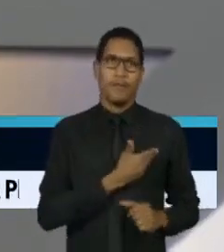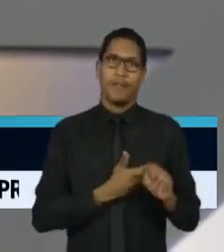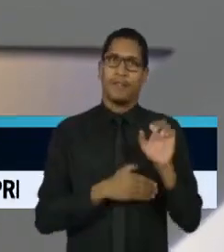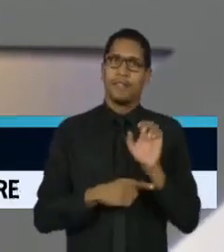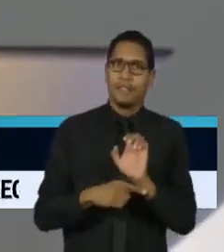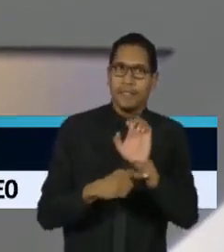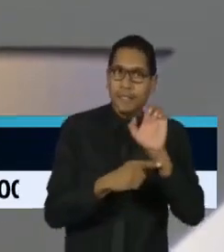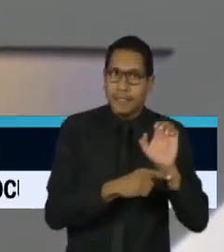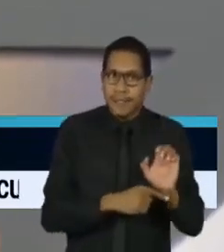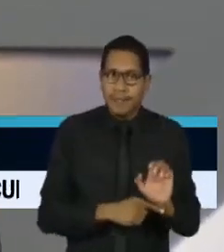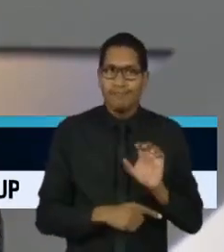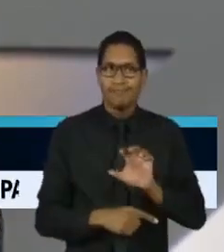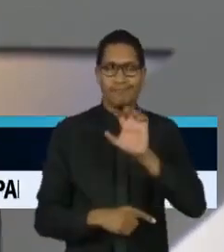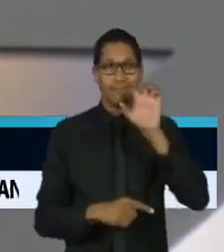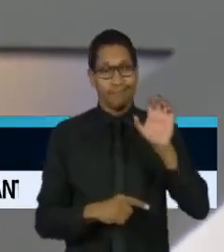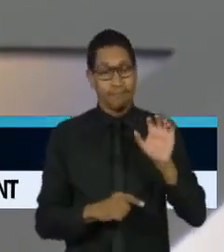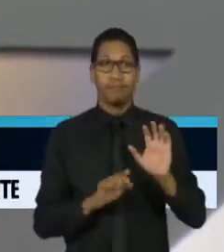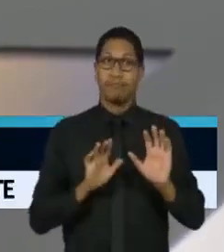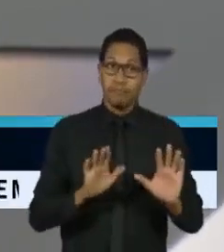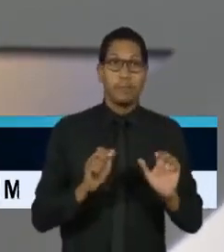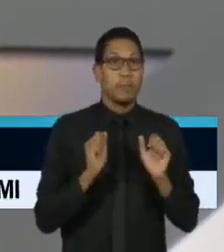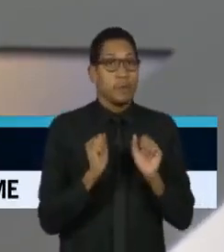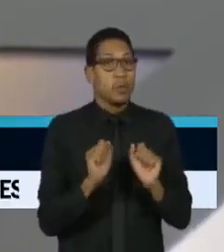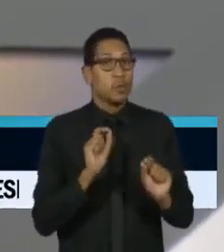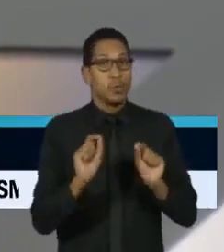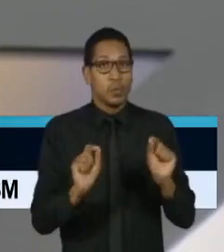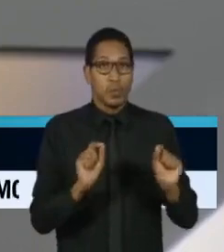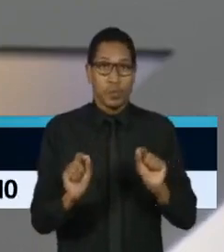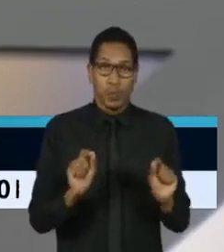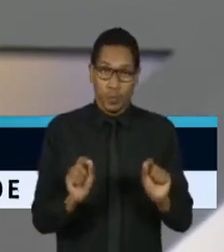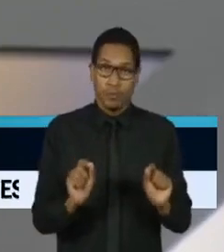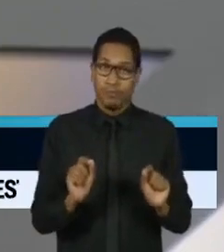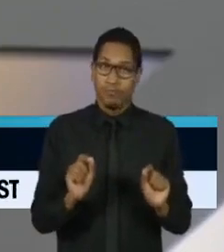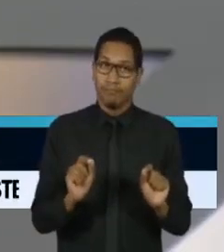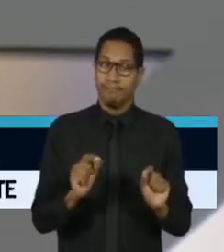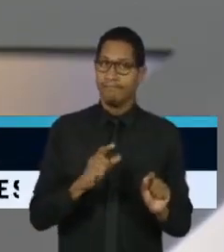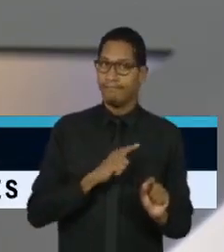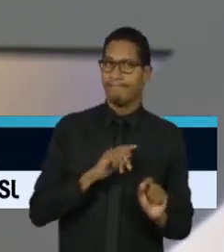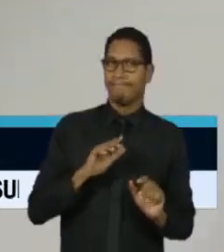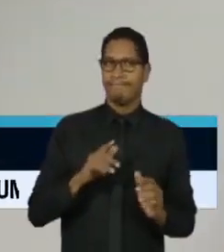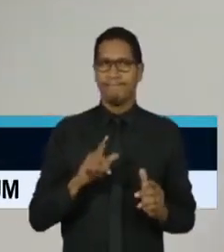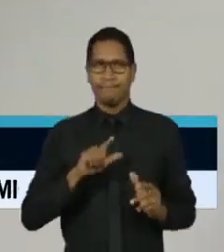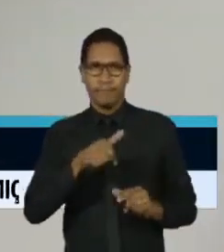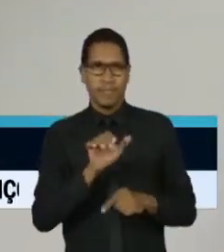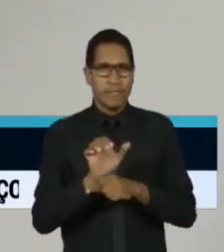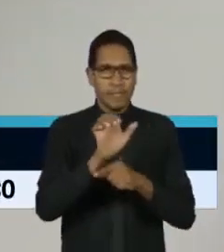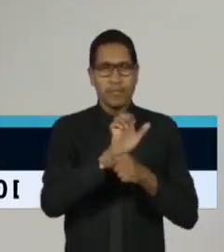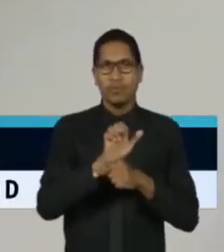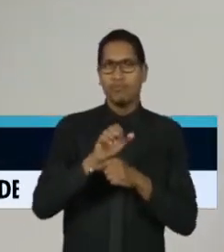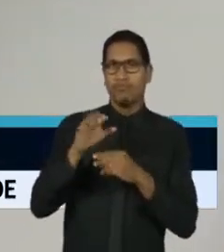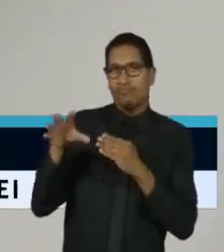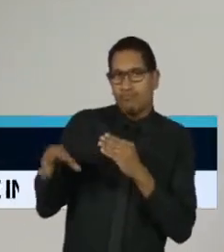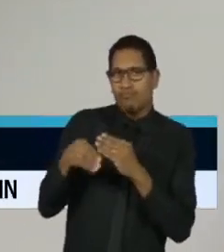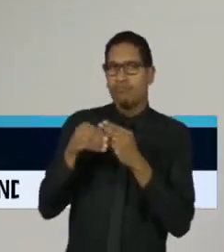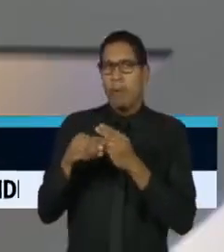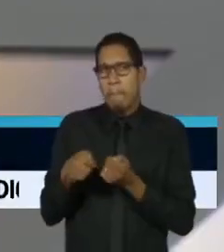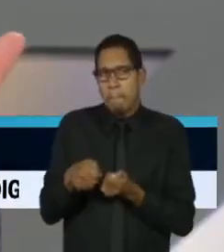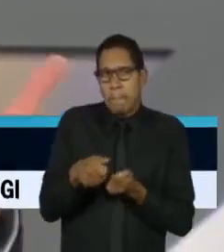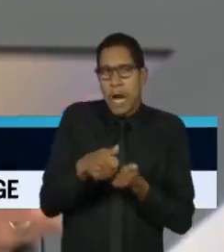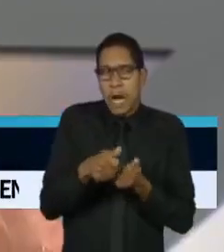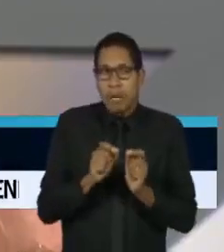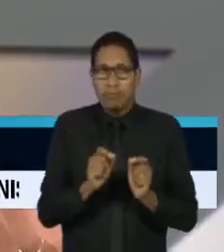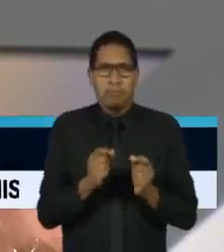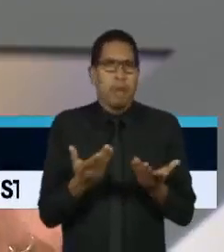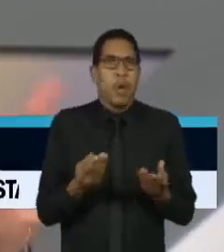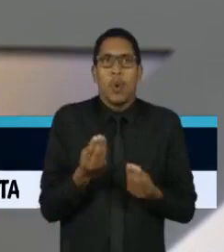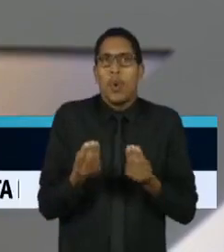possibilidade Como foi mencionado na matéria a possibilidade de uma compensação para os Estados Mas ainda é algo vago